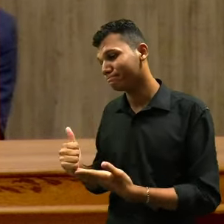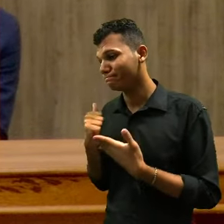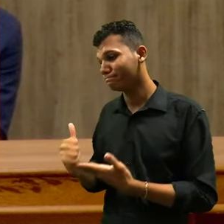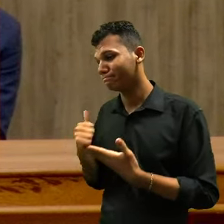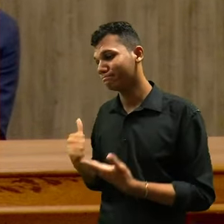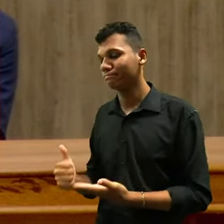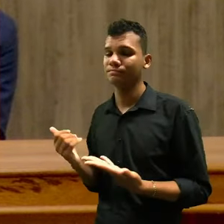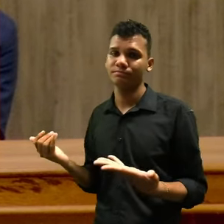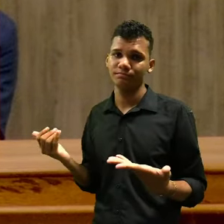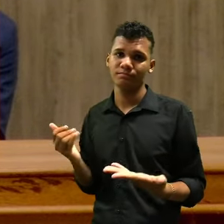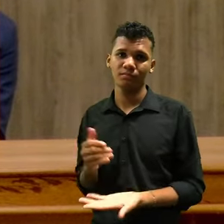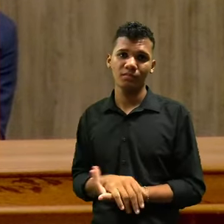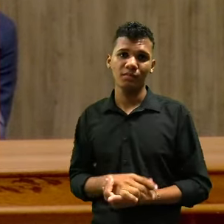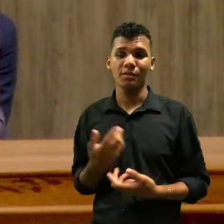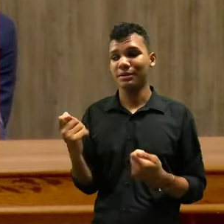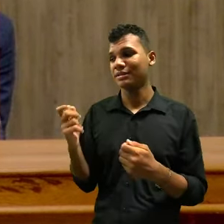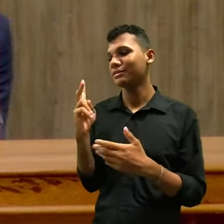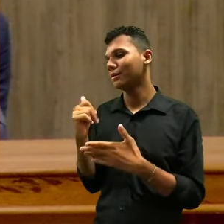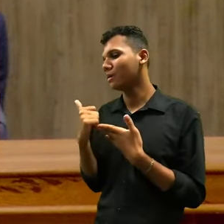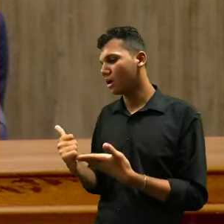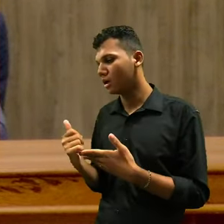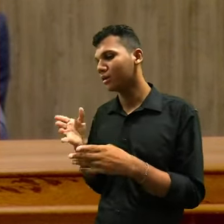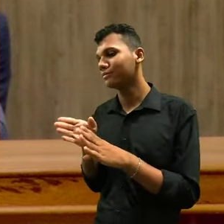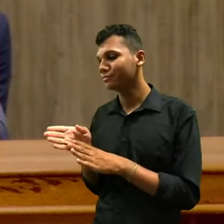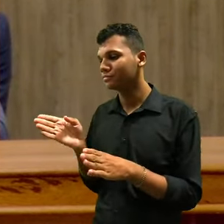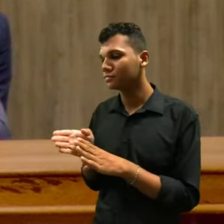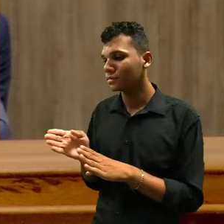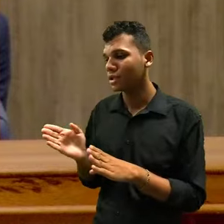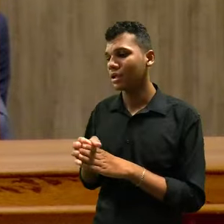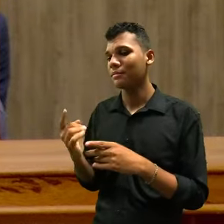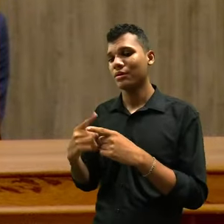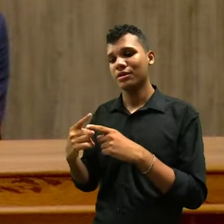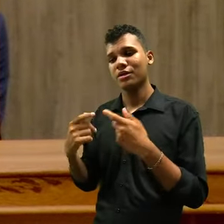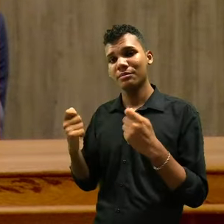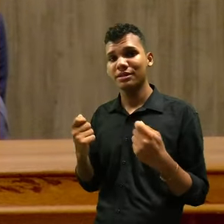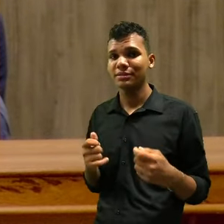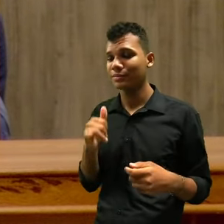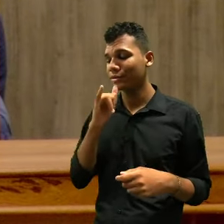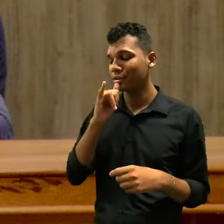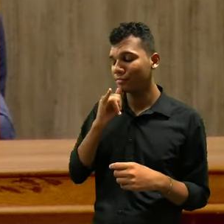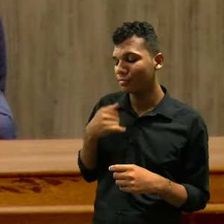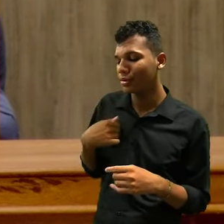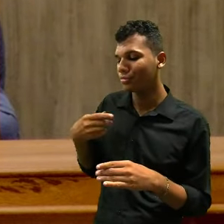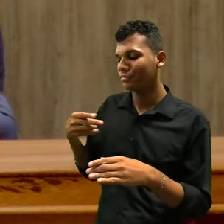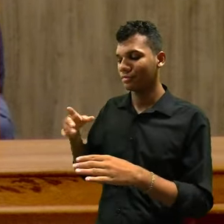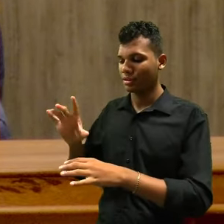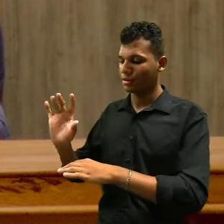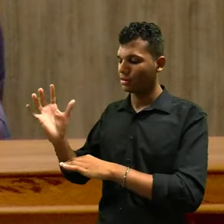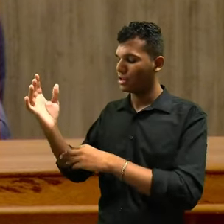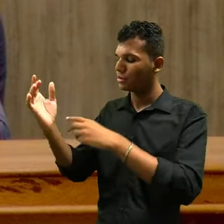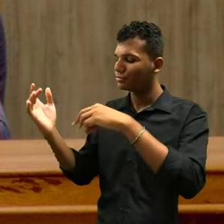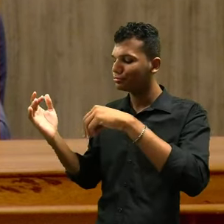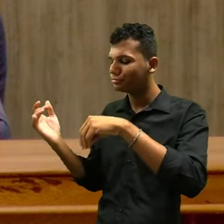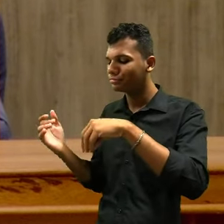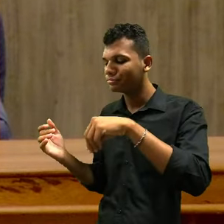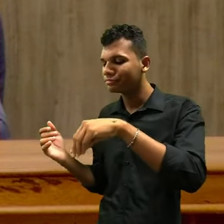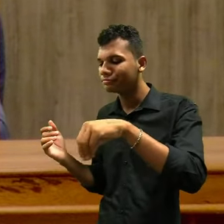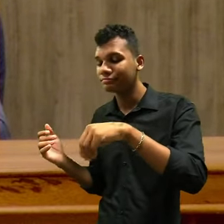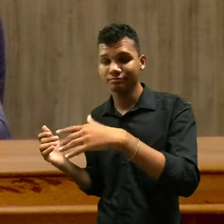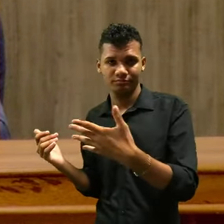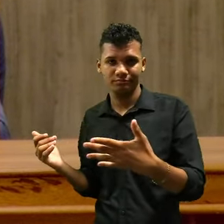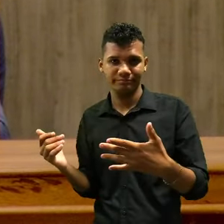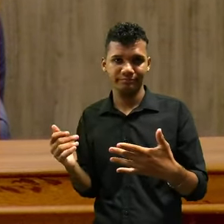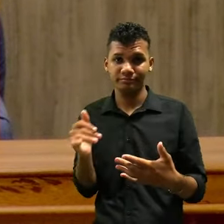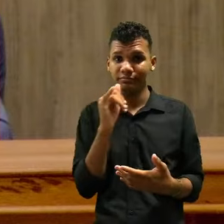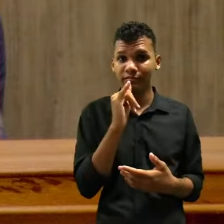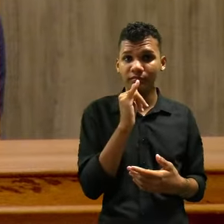ele eu tenho que est lá botando adubo nele e vocês viram aí o crente